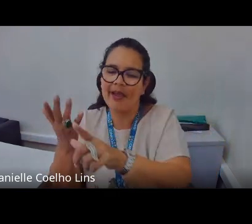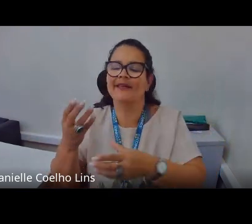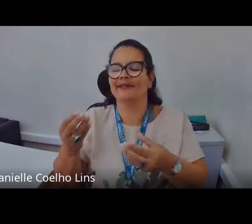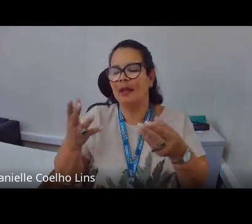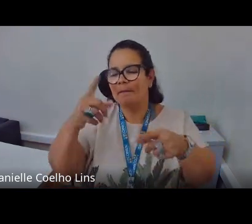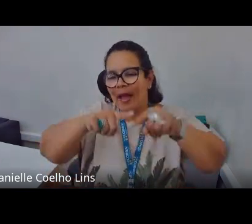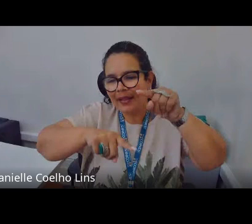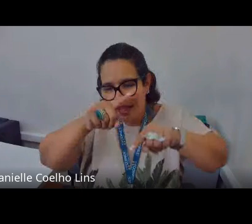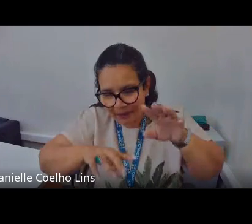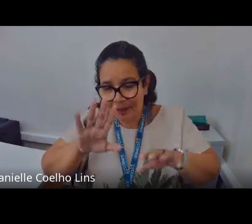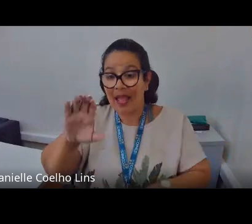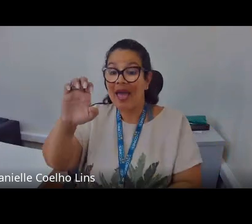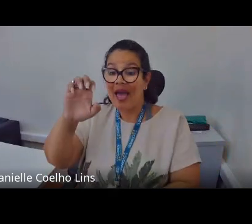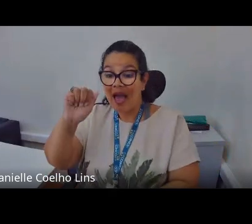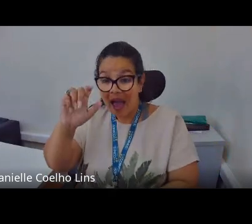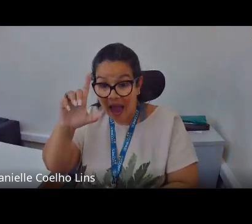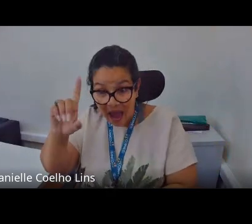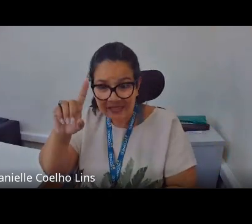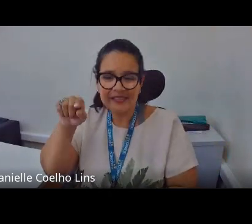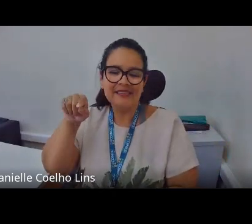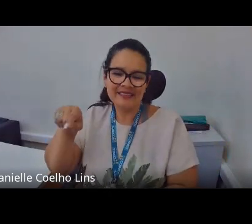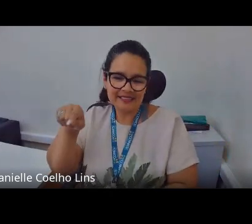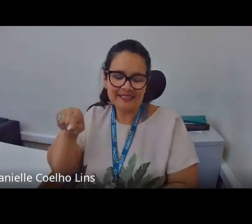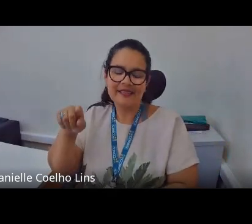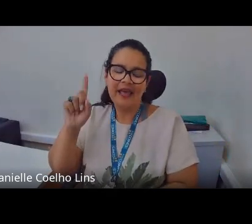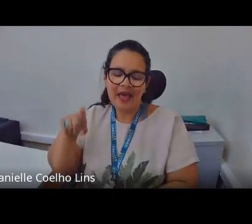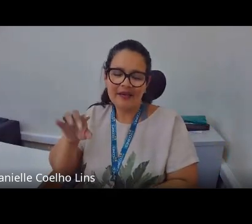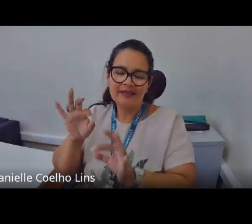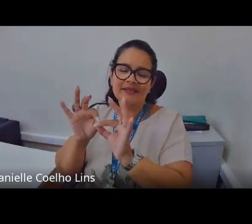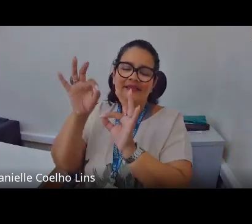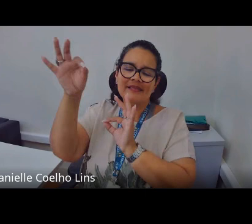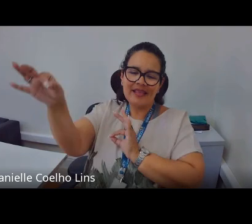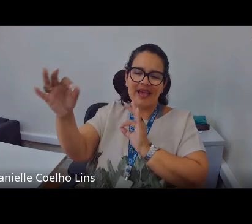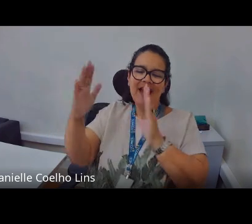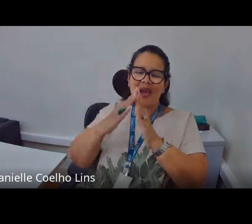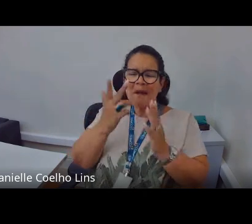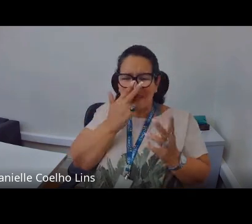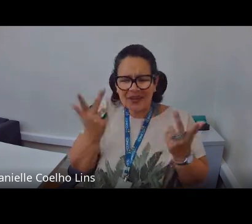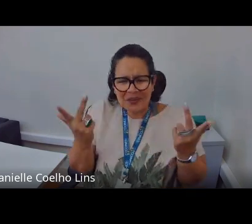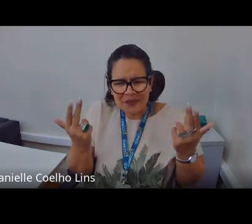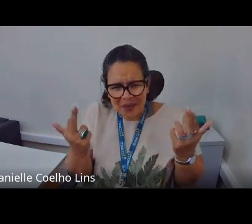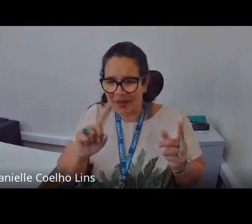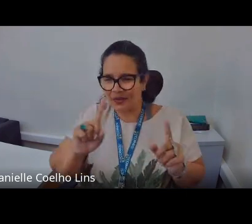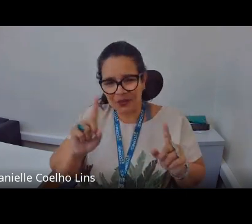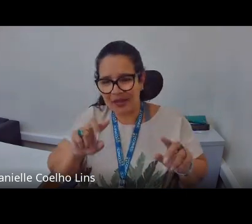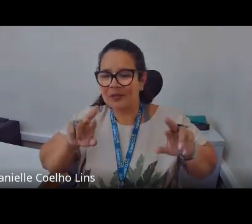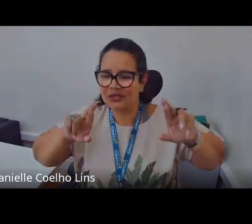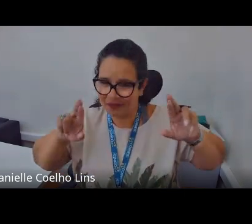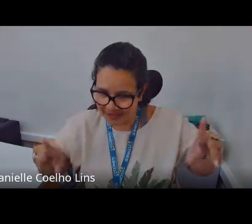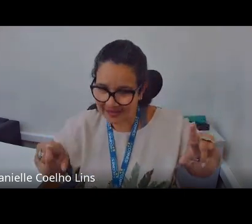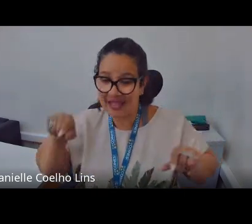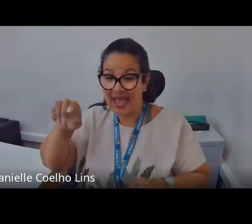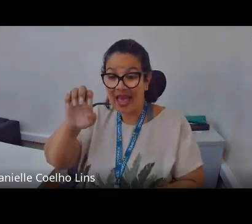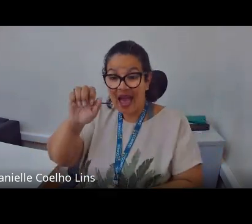na plataforma junto com o aluno, oferecendo material, participando ali naquele momento. Parece o